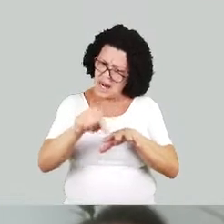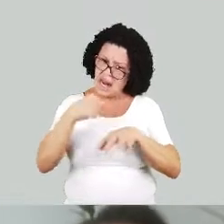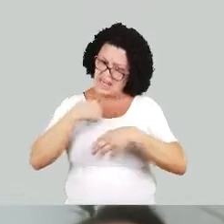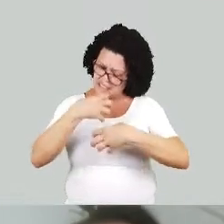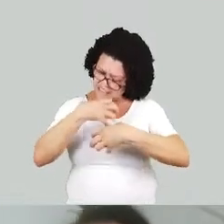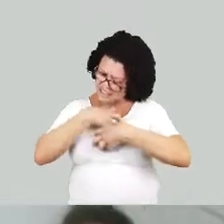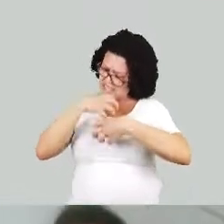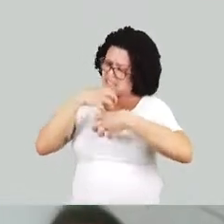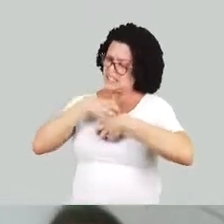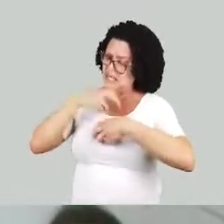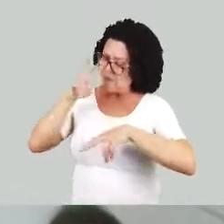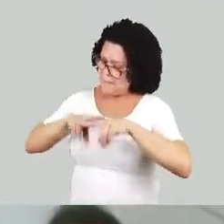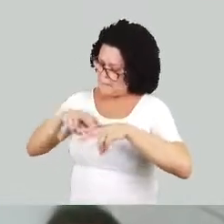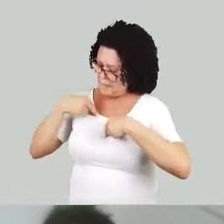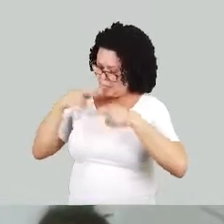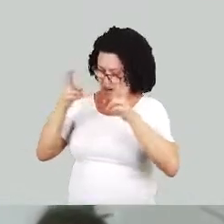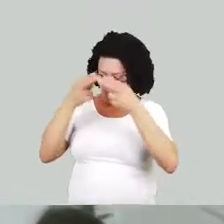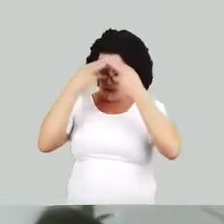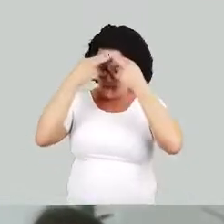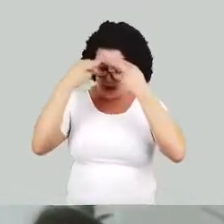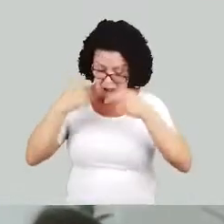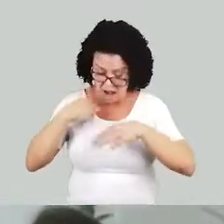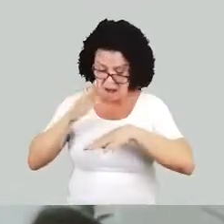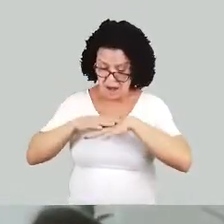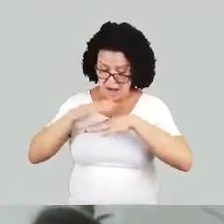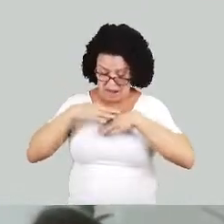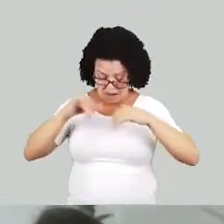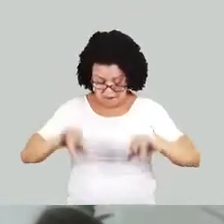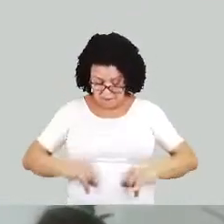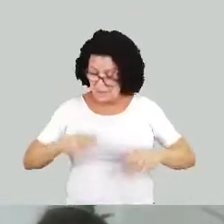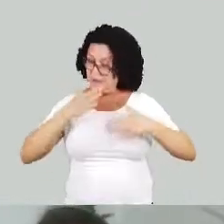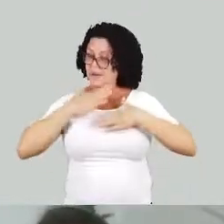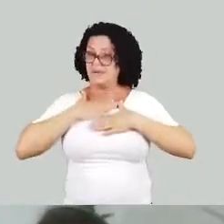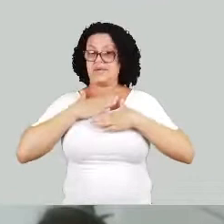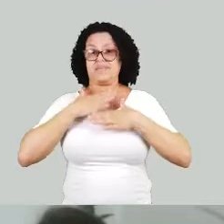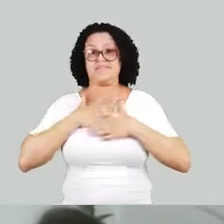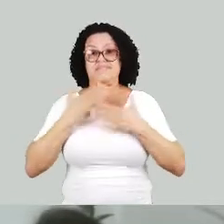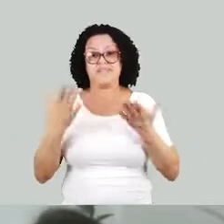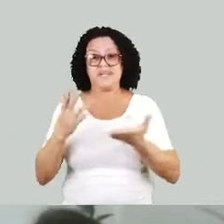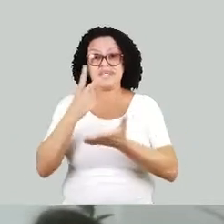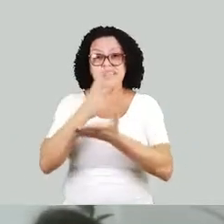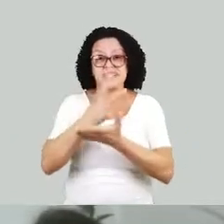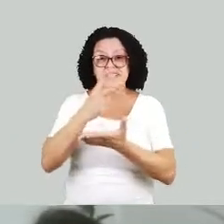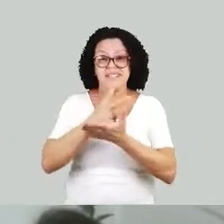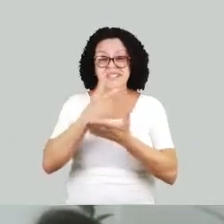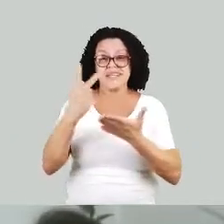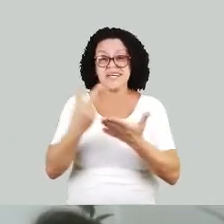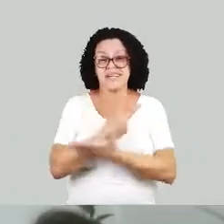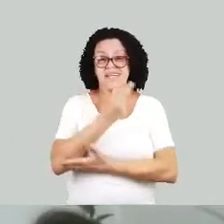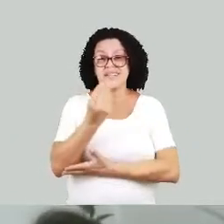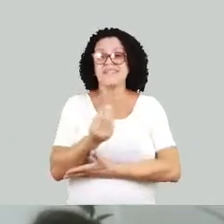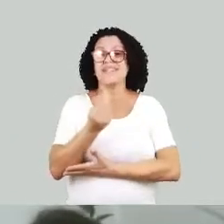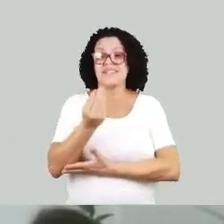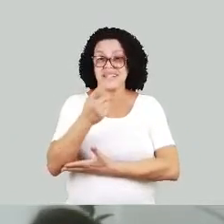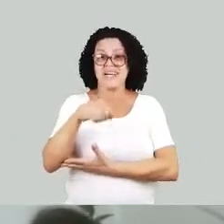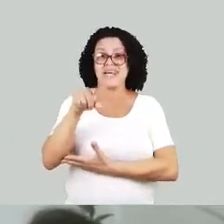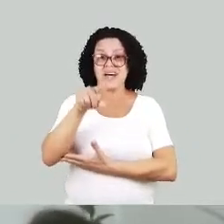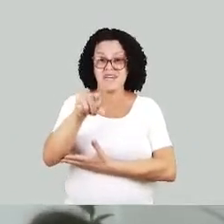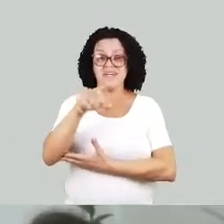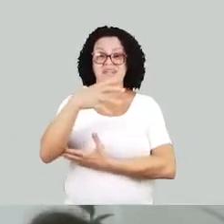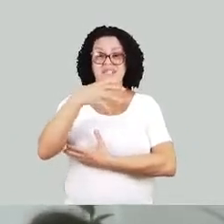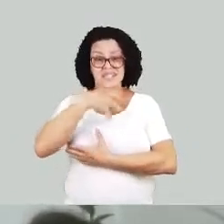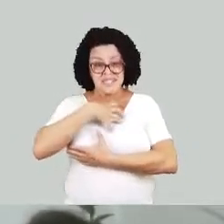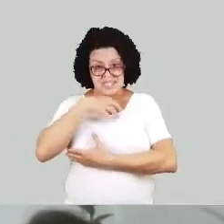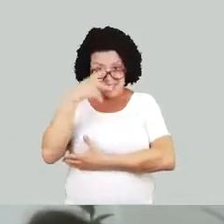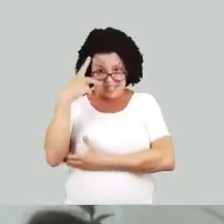gente viu, eu me torno coautora do meu sofrimento. Então, muitas vezes, esse cultivo